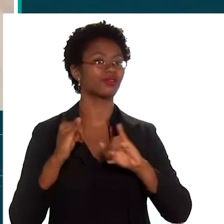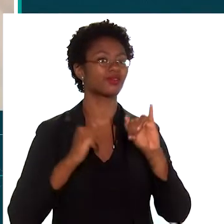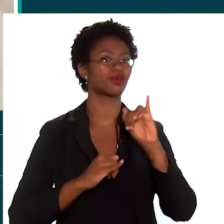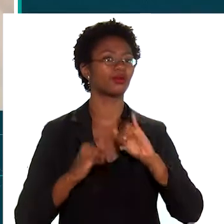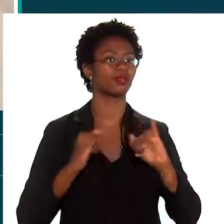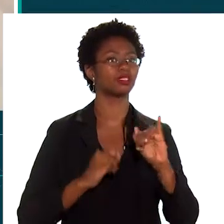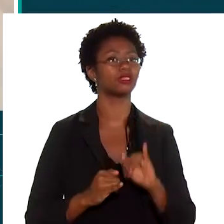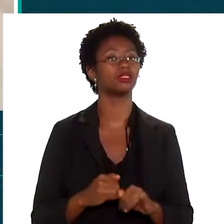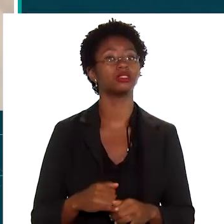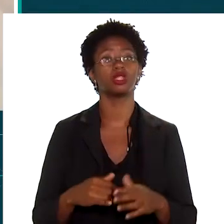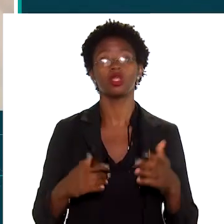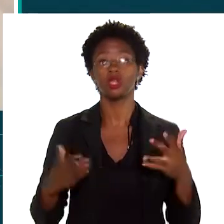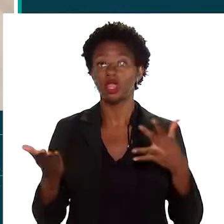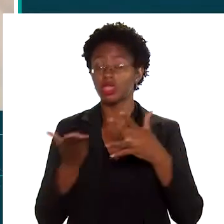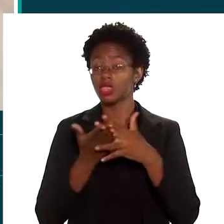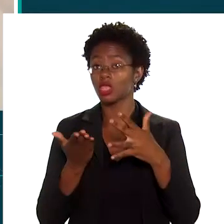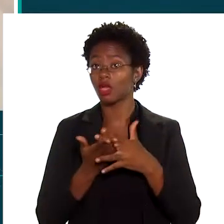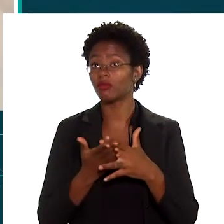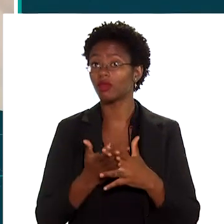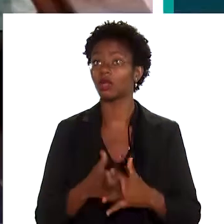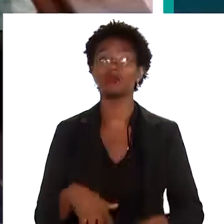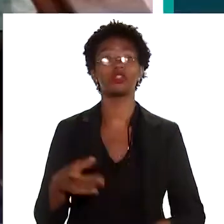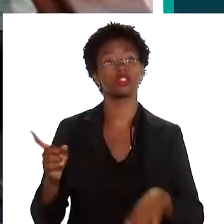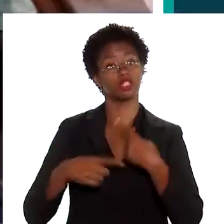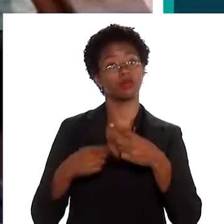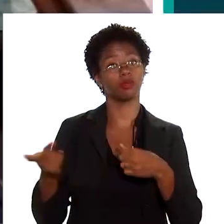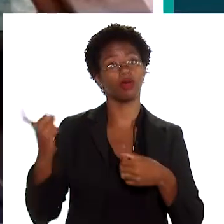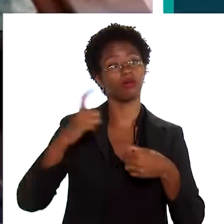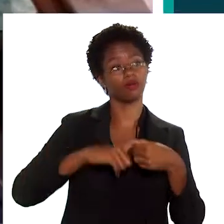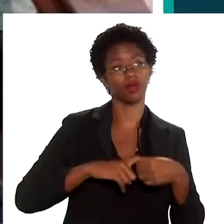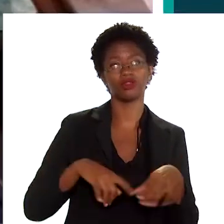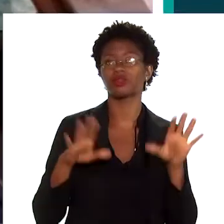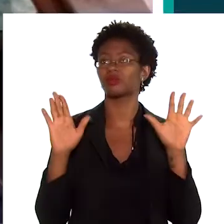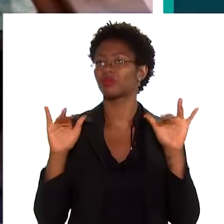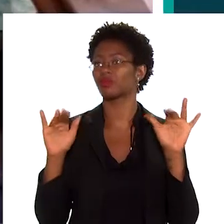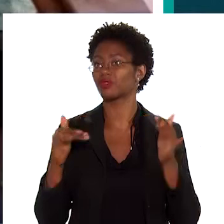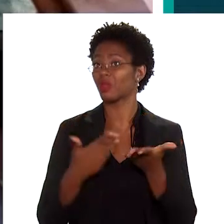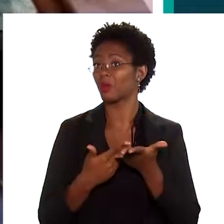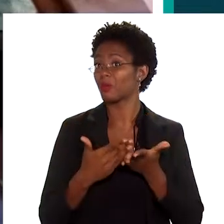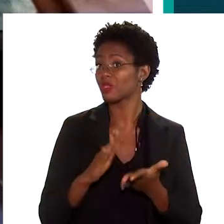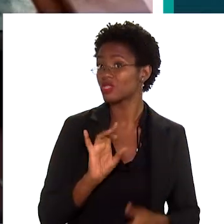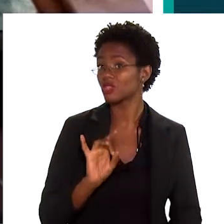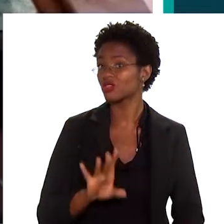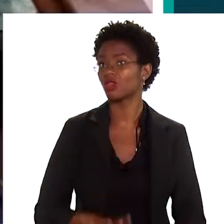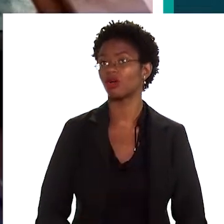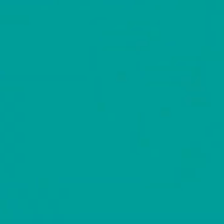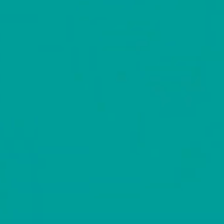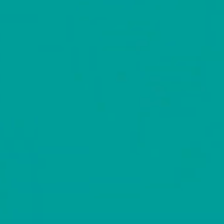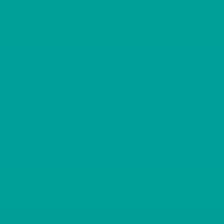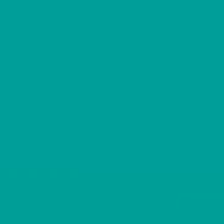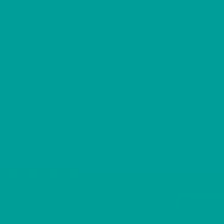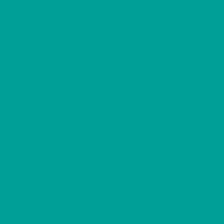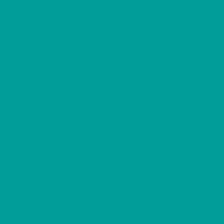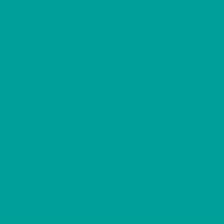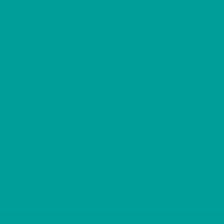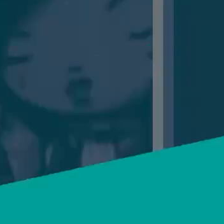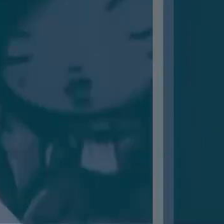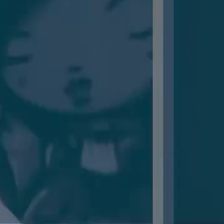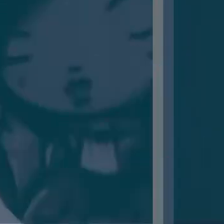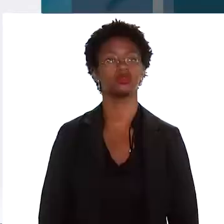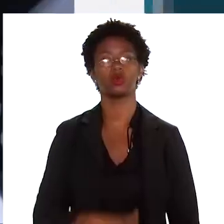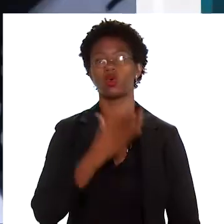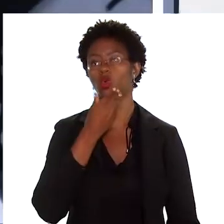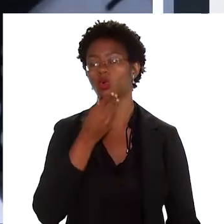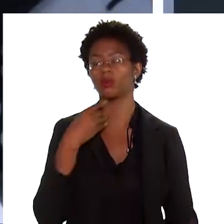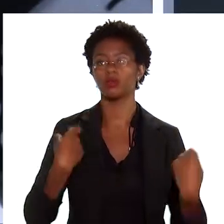do Dr. Renato, a gente vai fazer um pequeno intervalo e já a gente está de volta. Fique aí, porque o papo só está começando. O homem tem